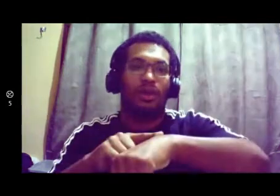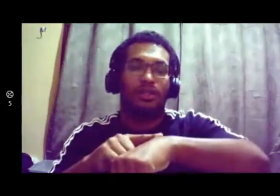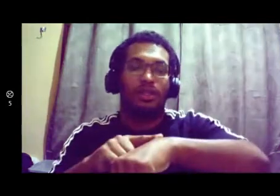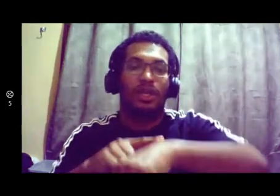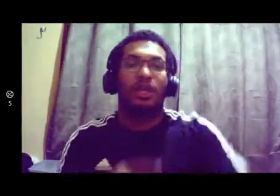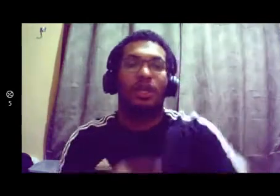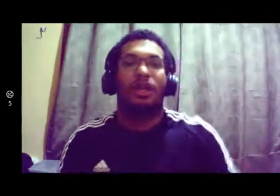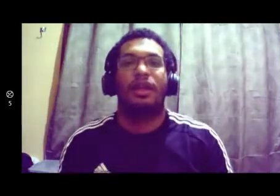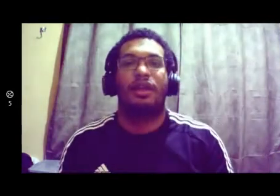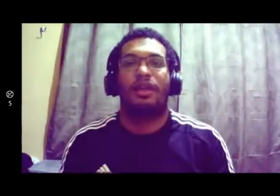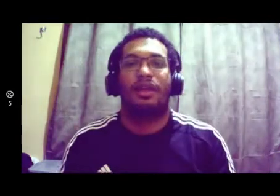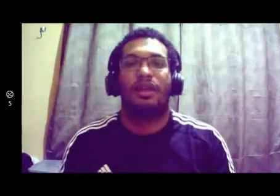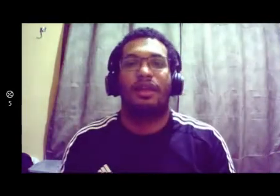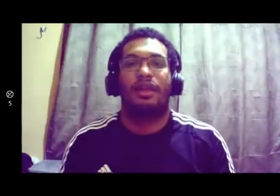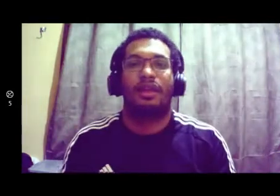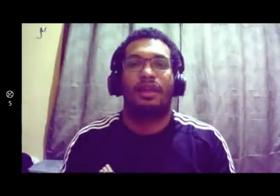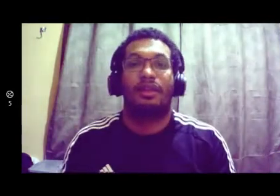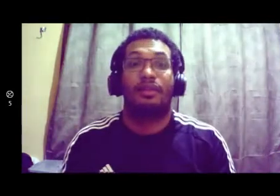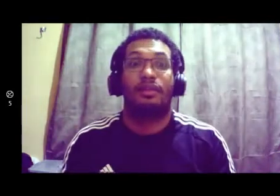horas.